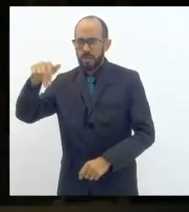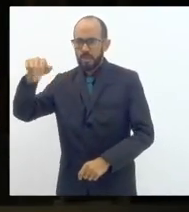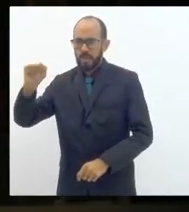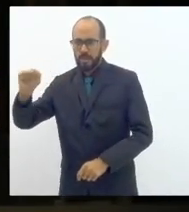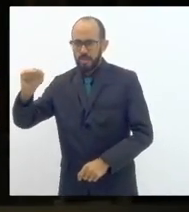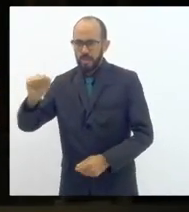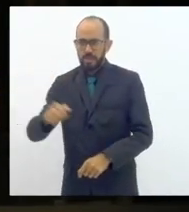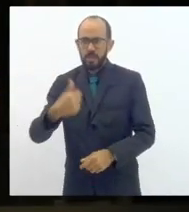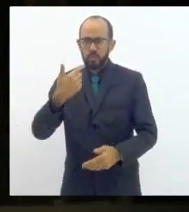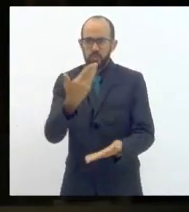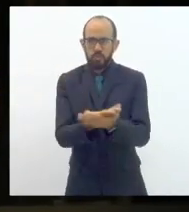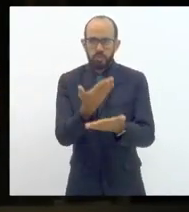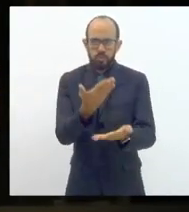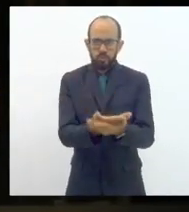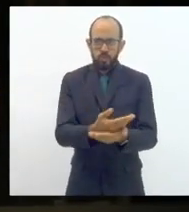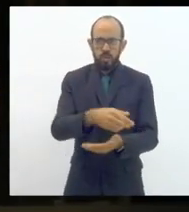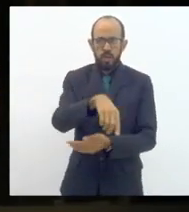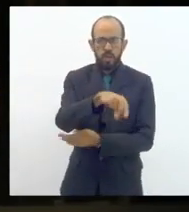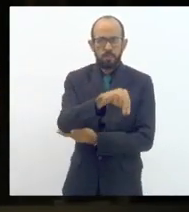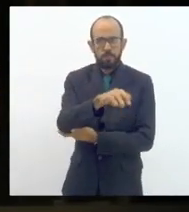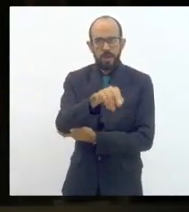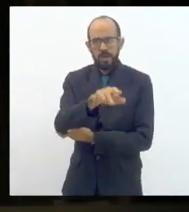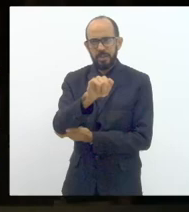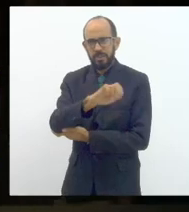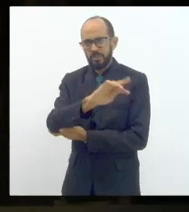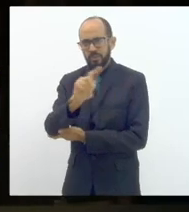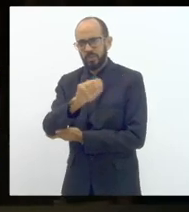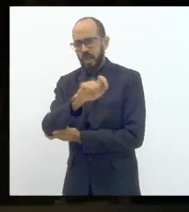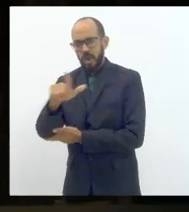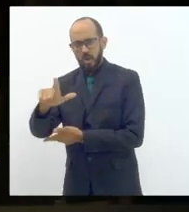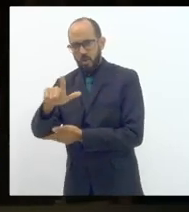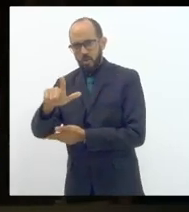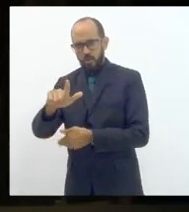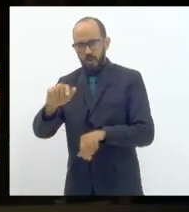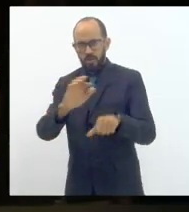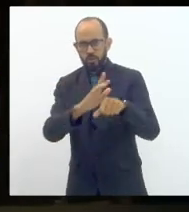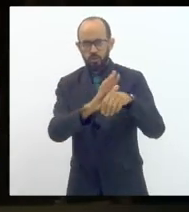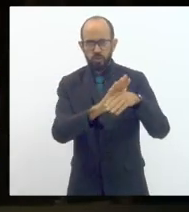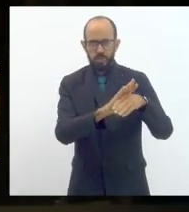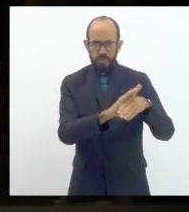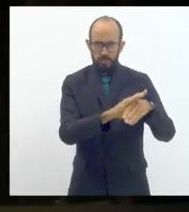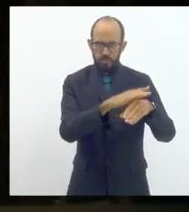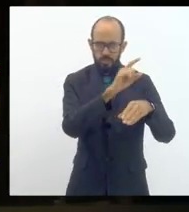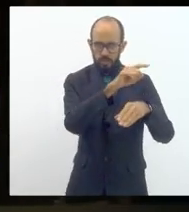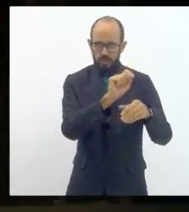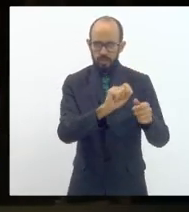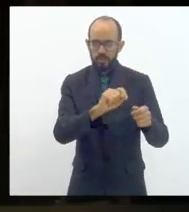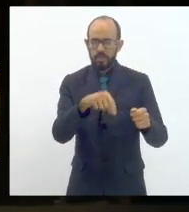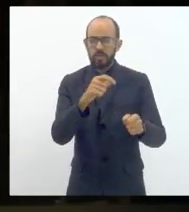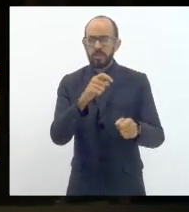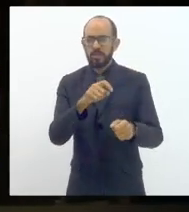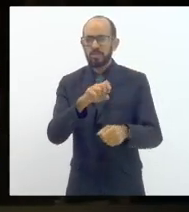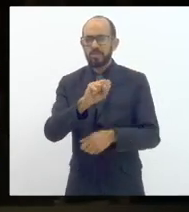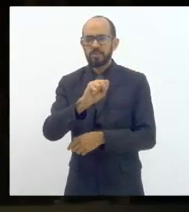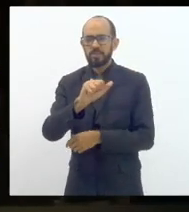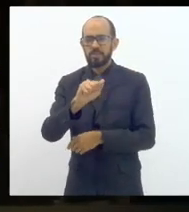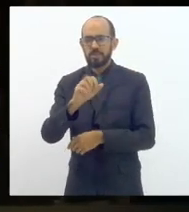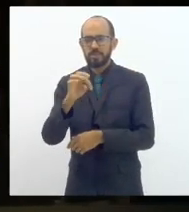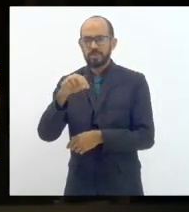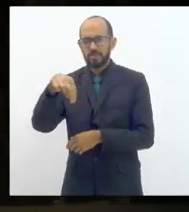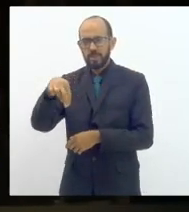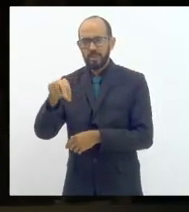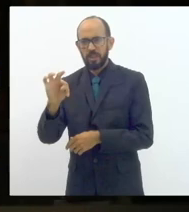Escola Estadual Marechal Rondon, lá de Duque de Caxias, lá de Santa Cruz da Serra, que é um nome não